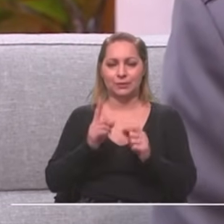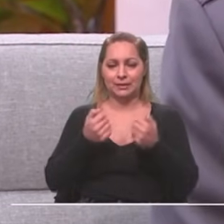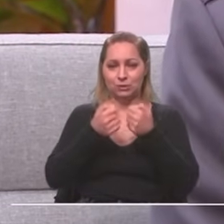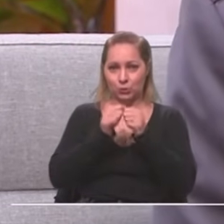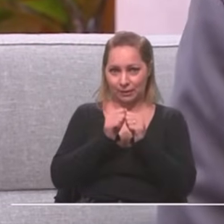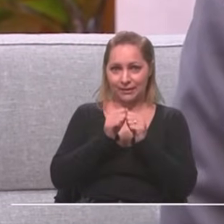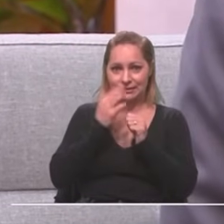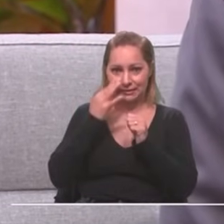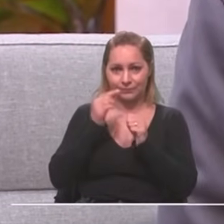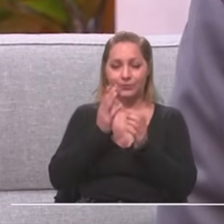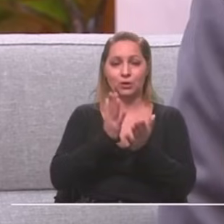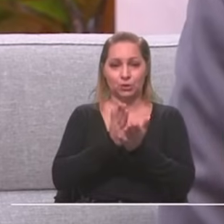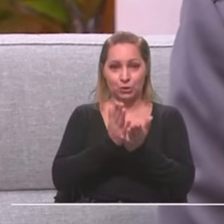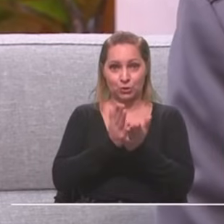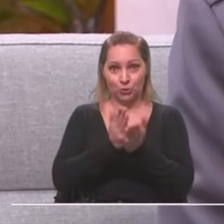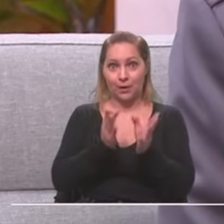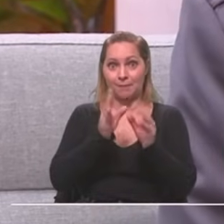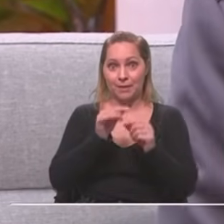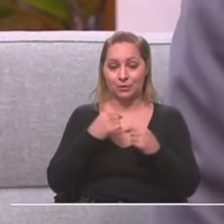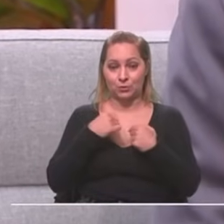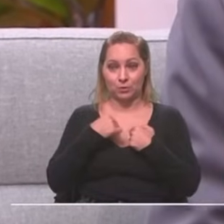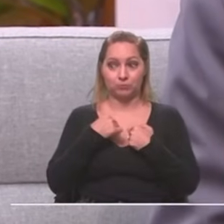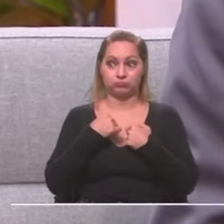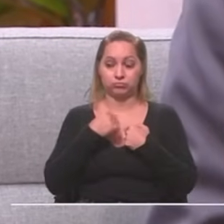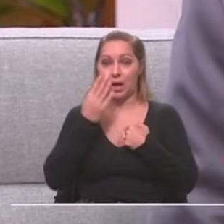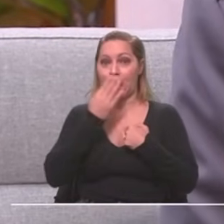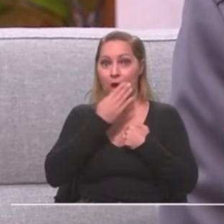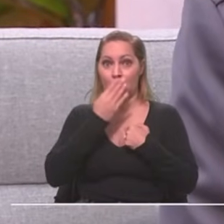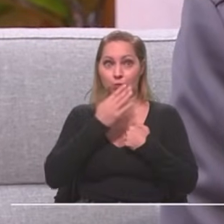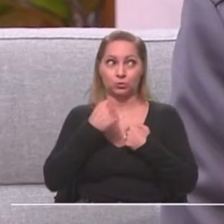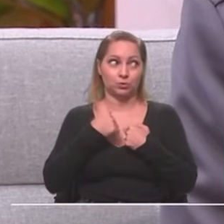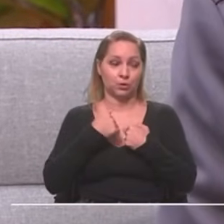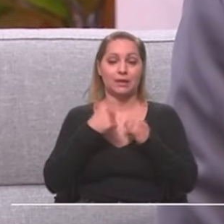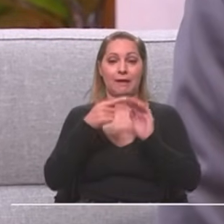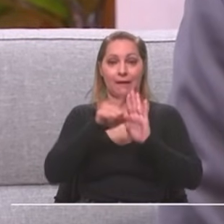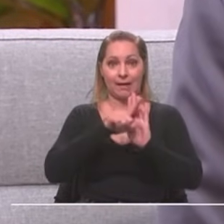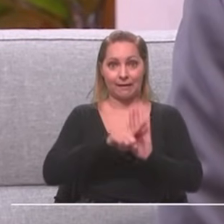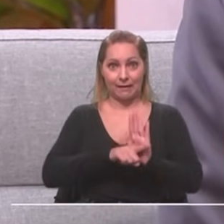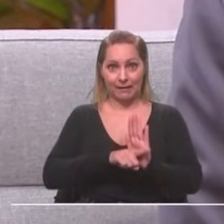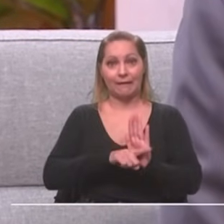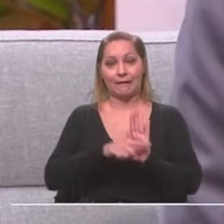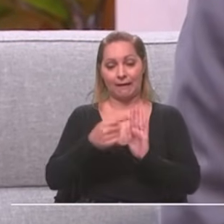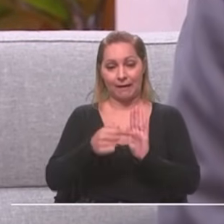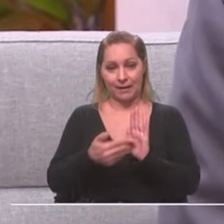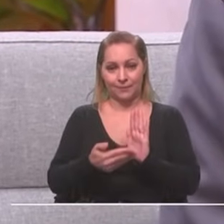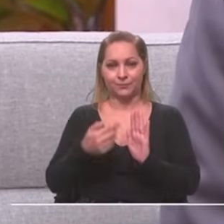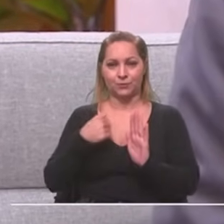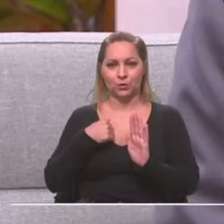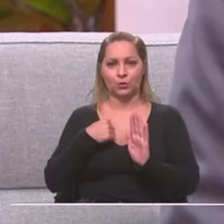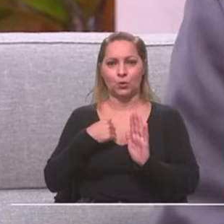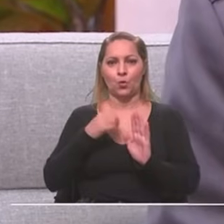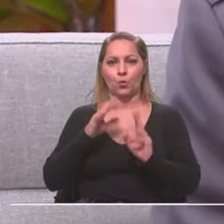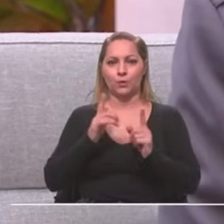assim, na Academia ainda mais, né? Nós somos cadetes e temos ali uma série de regras e inicialmente,